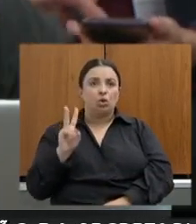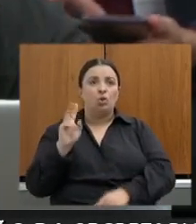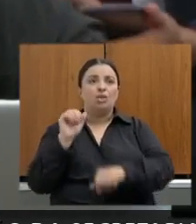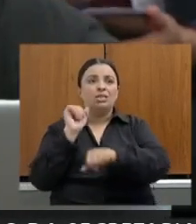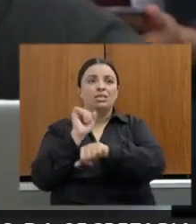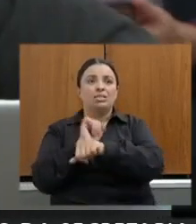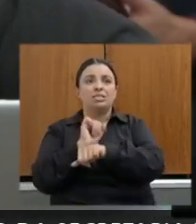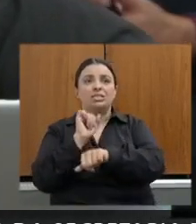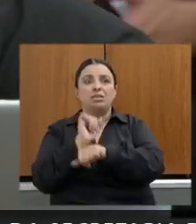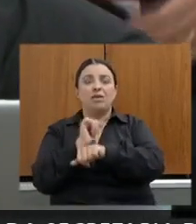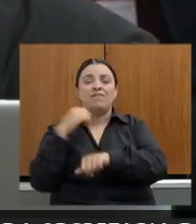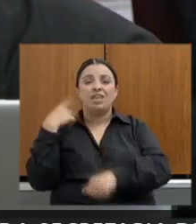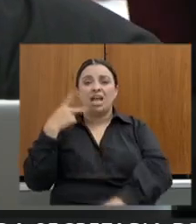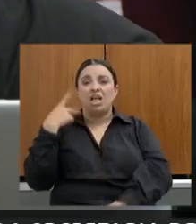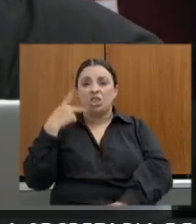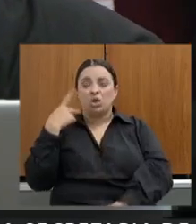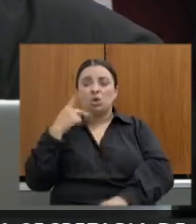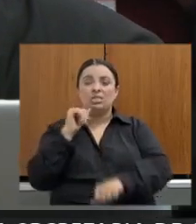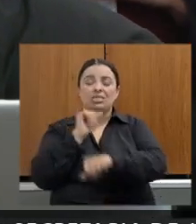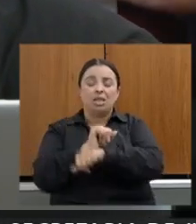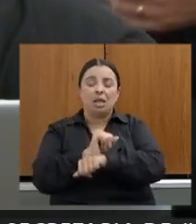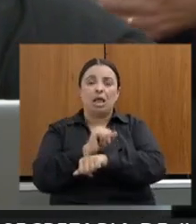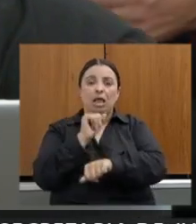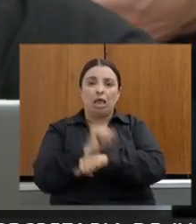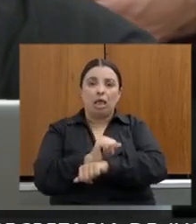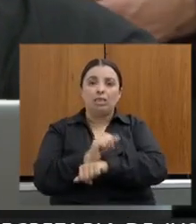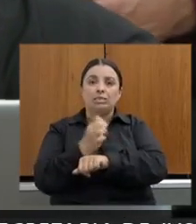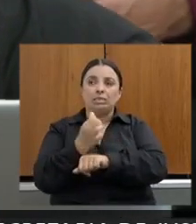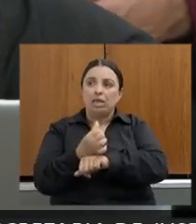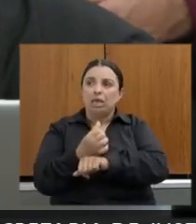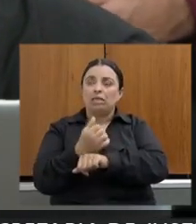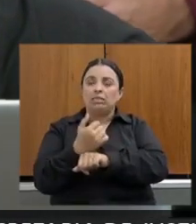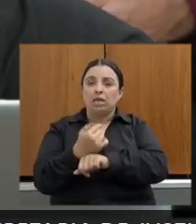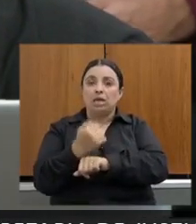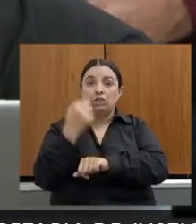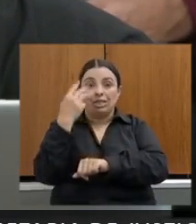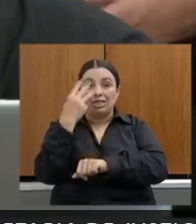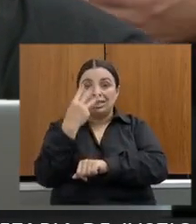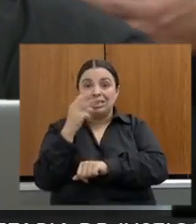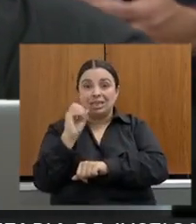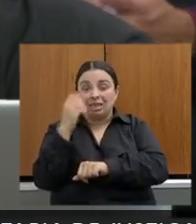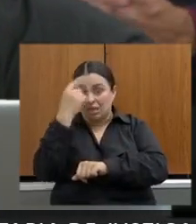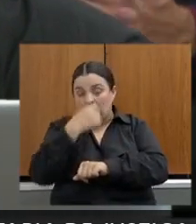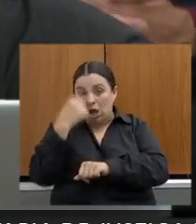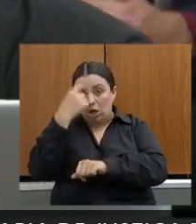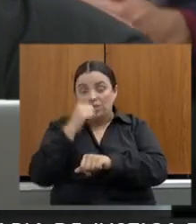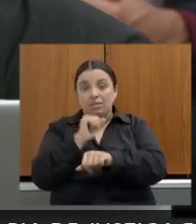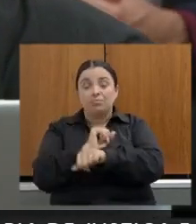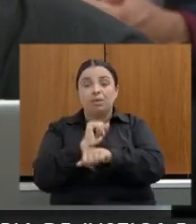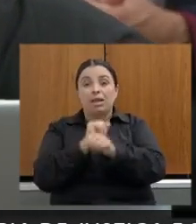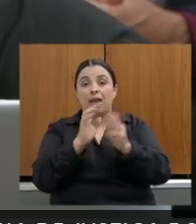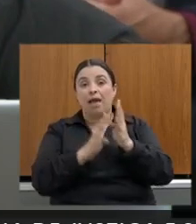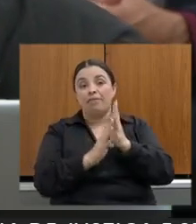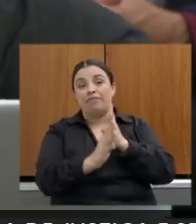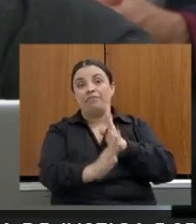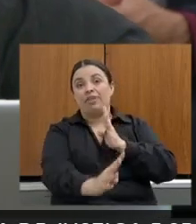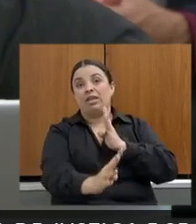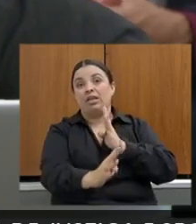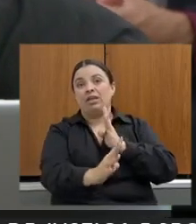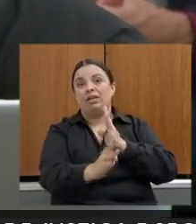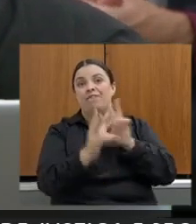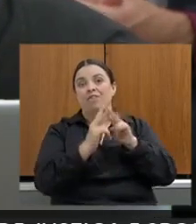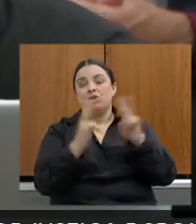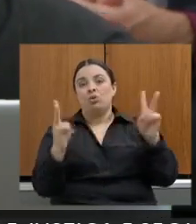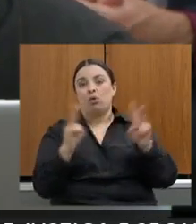30 horas a fila virtual ao esperar a viatura tirada da rua ao